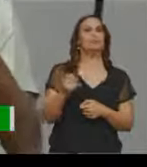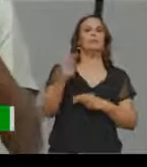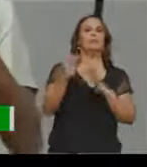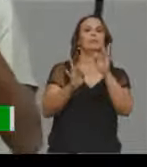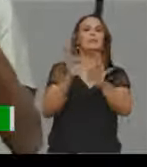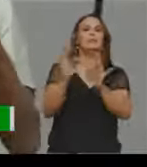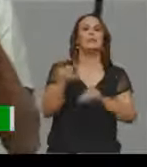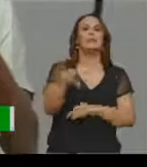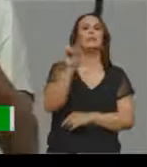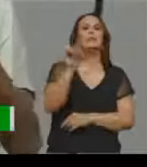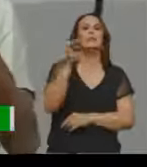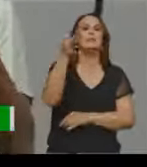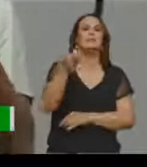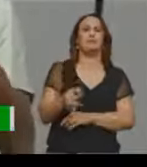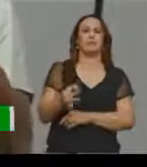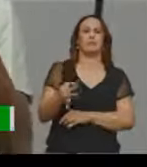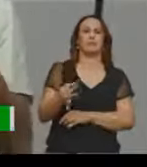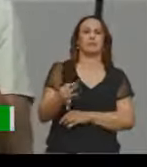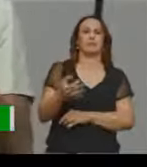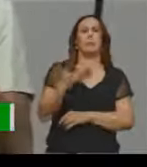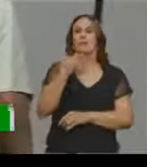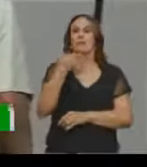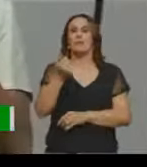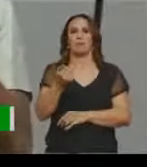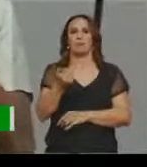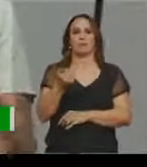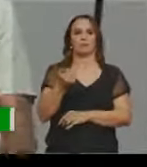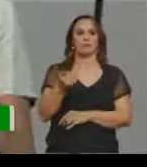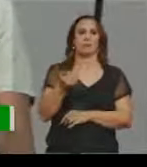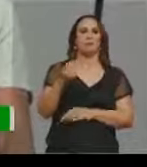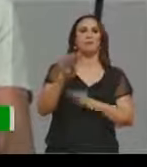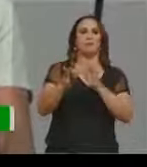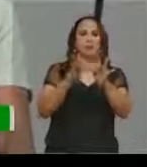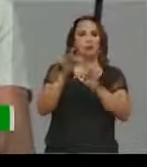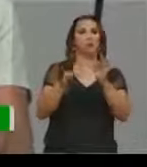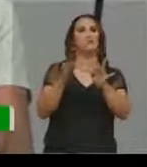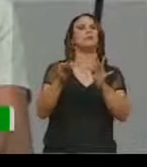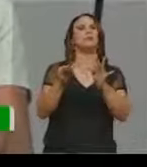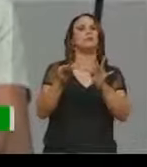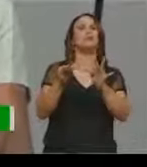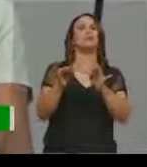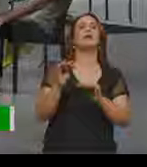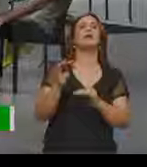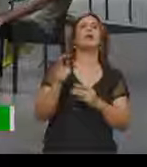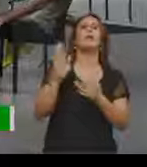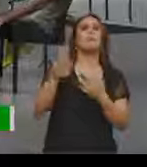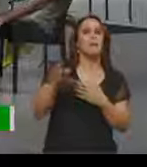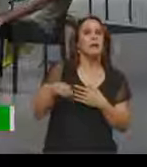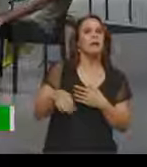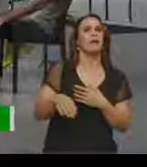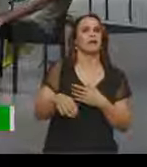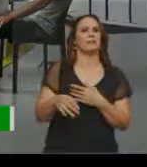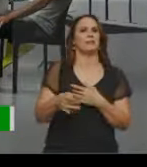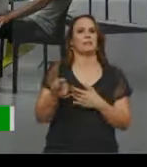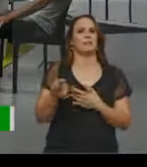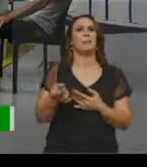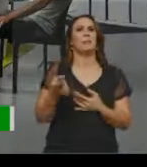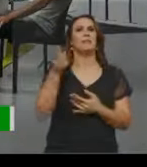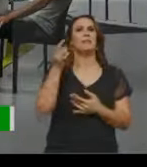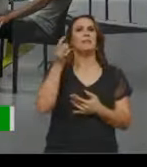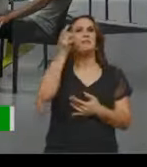vamos dizer assim, que seja um pouco mais em conta, mais barato. Sim, mais acessível, né? Exatamente, ótima palavra. E a energia